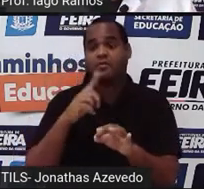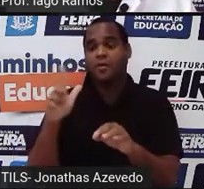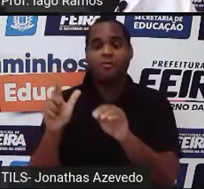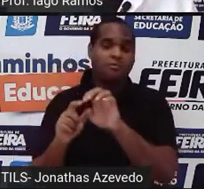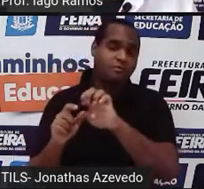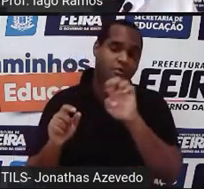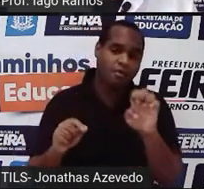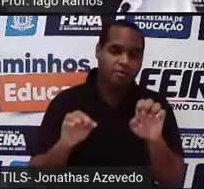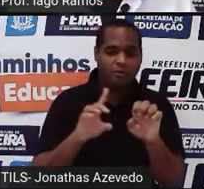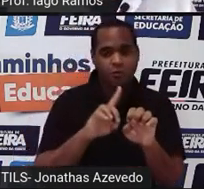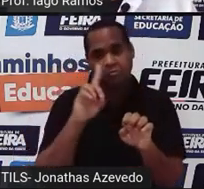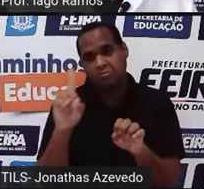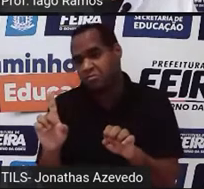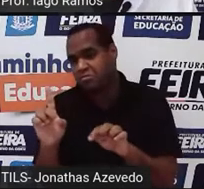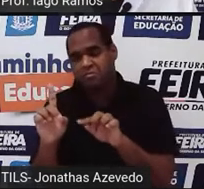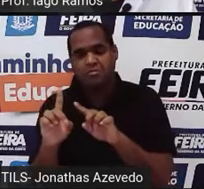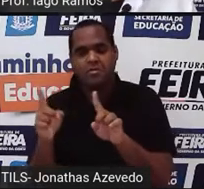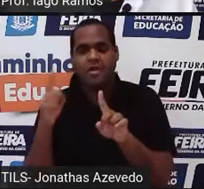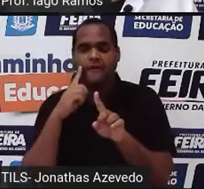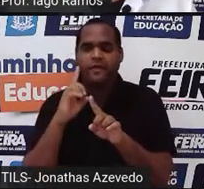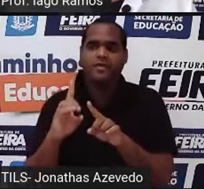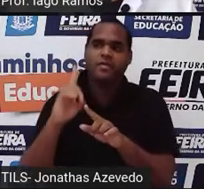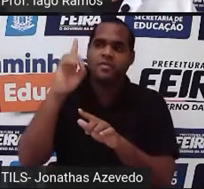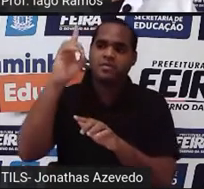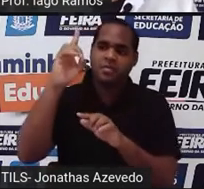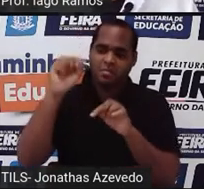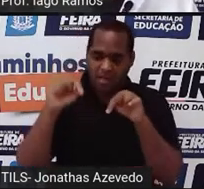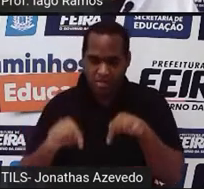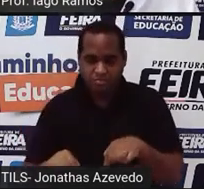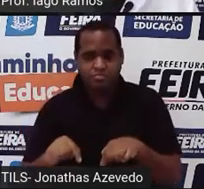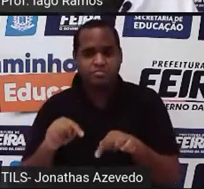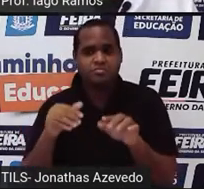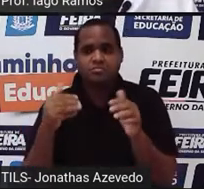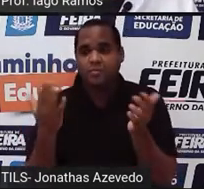esquerda. Direção para cima, para baixo ou